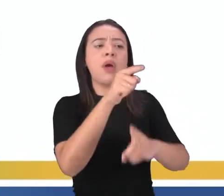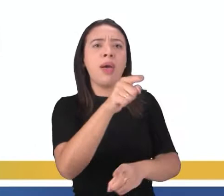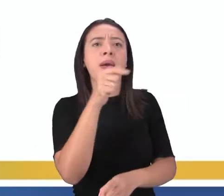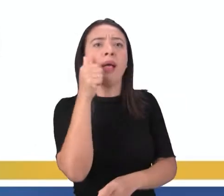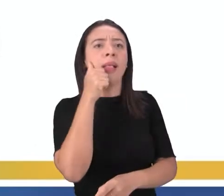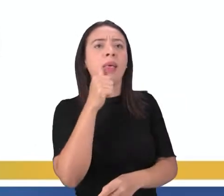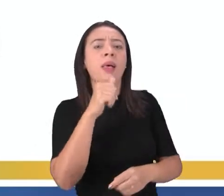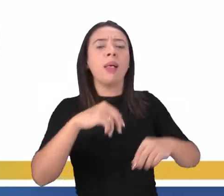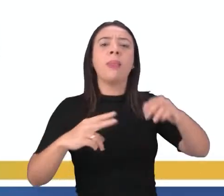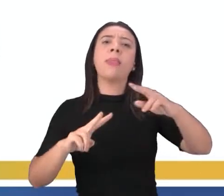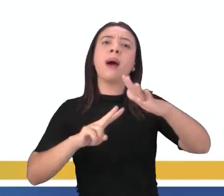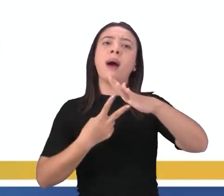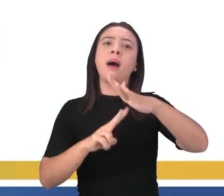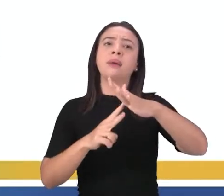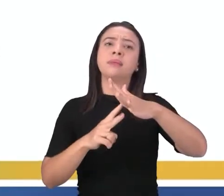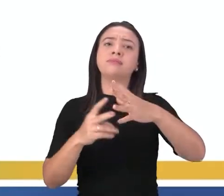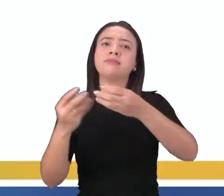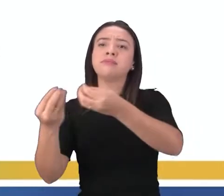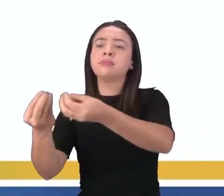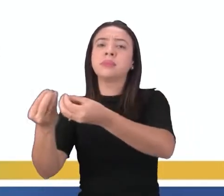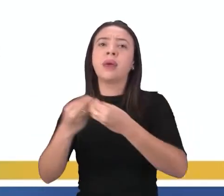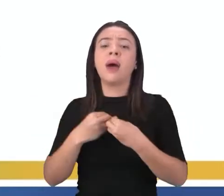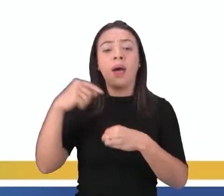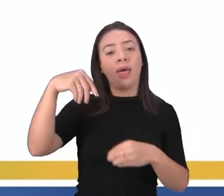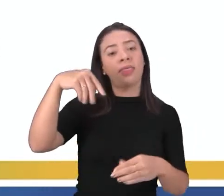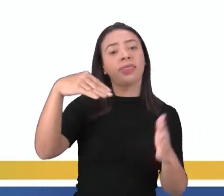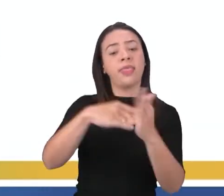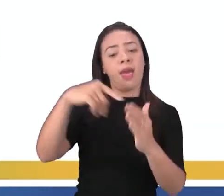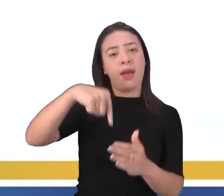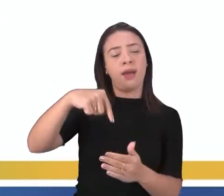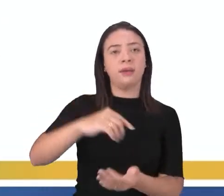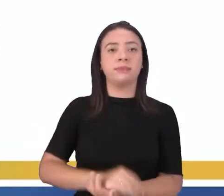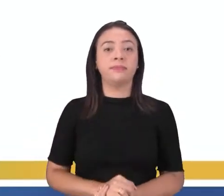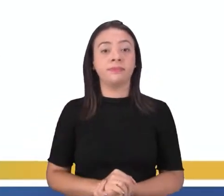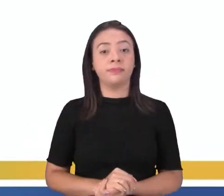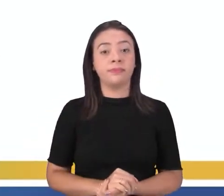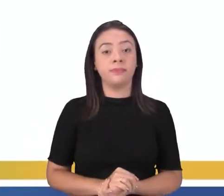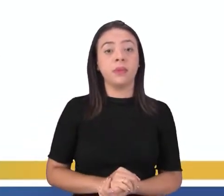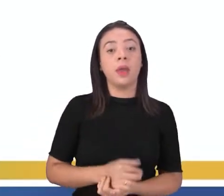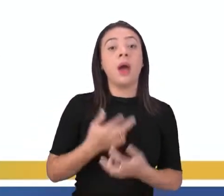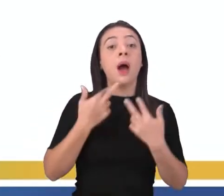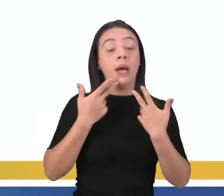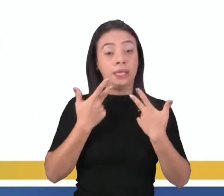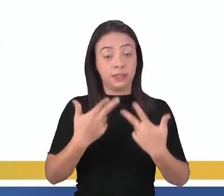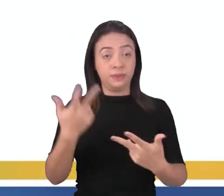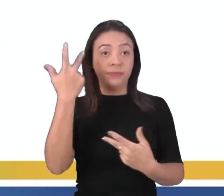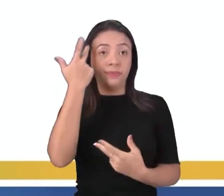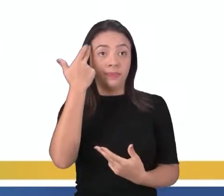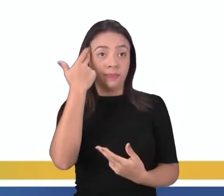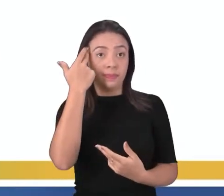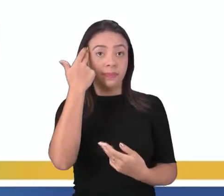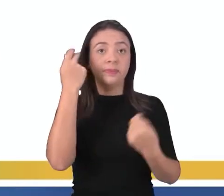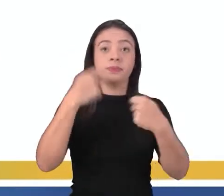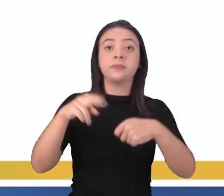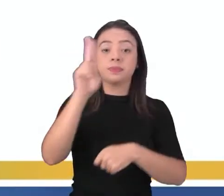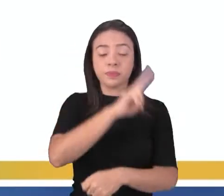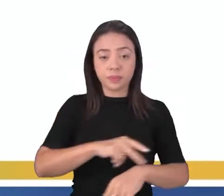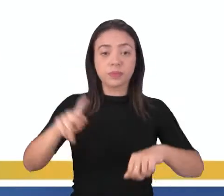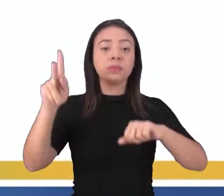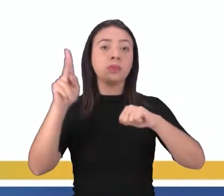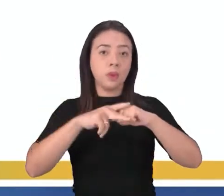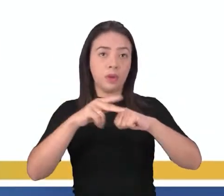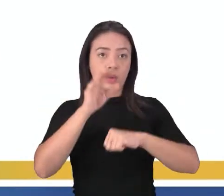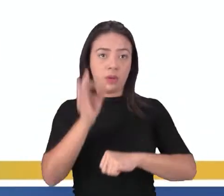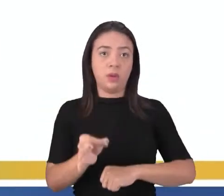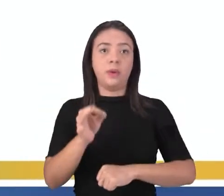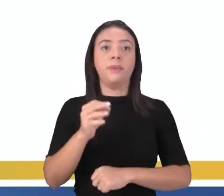praça, trouxeram eu até aqui. Na língua formal, devem ser usados pronomes oblíquos correspondentes. Por exemplo,